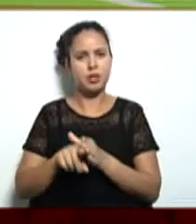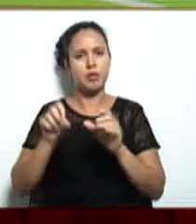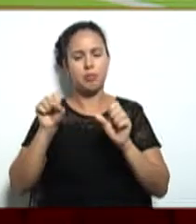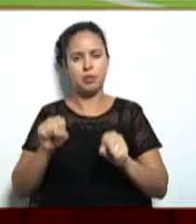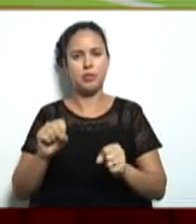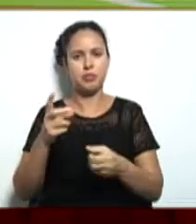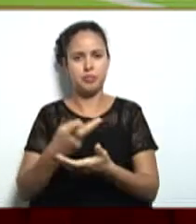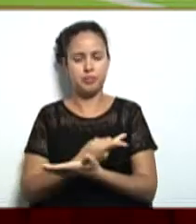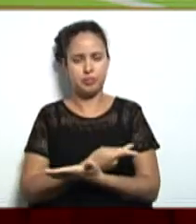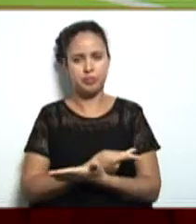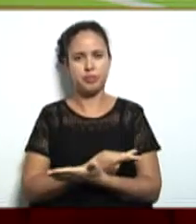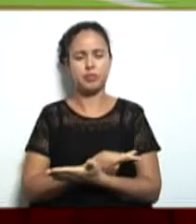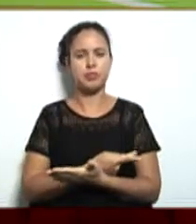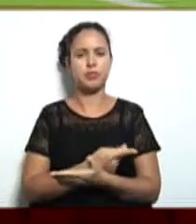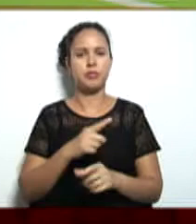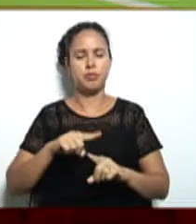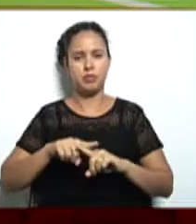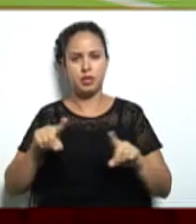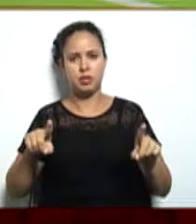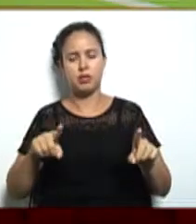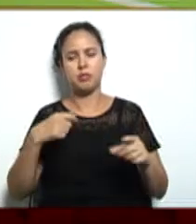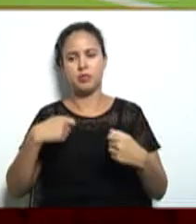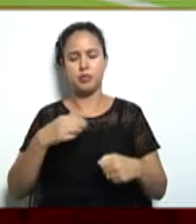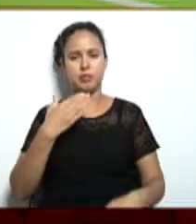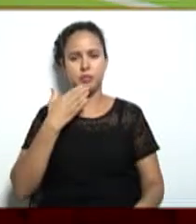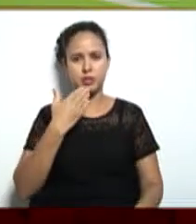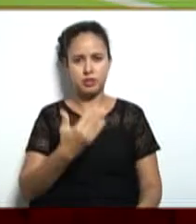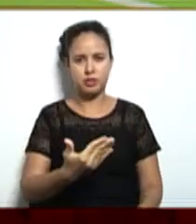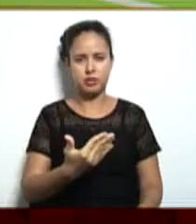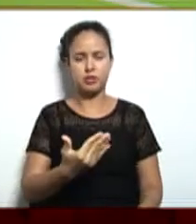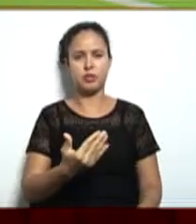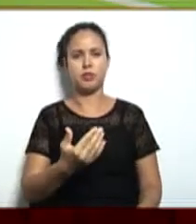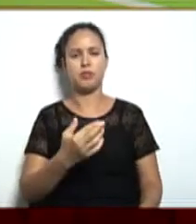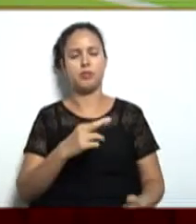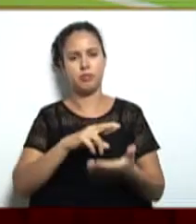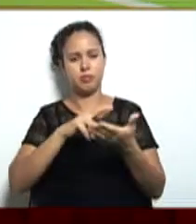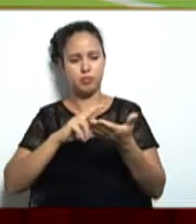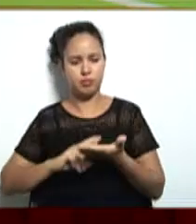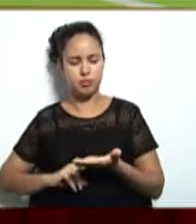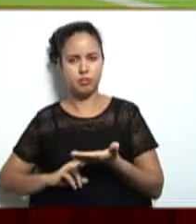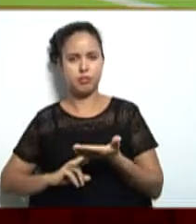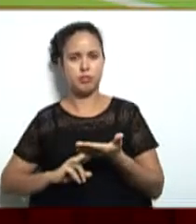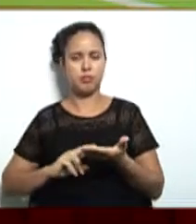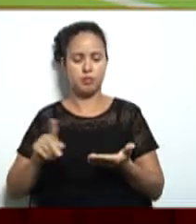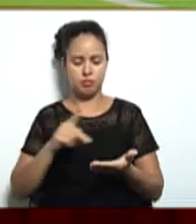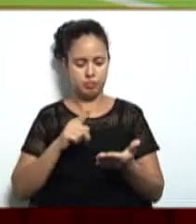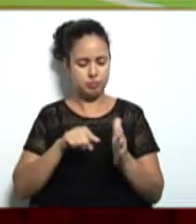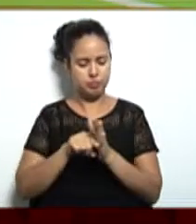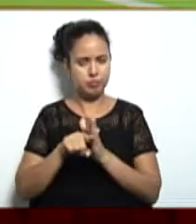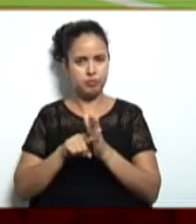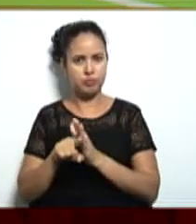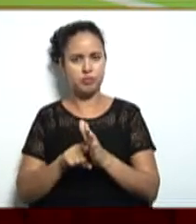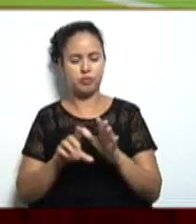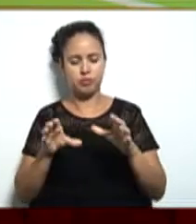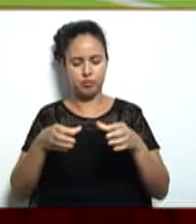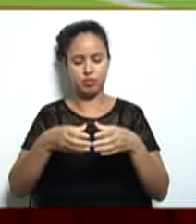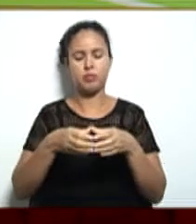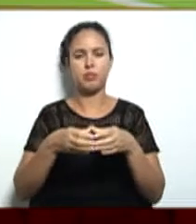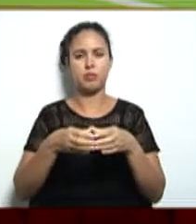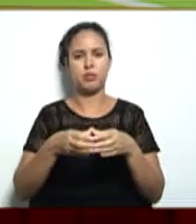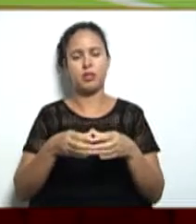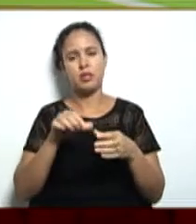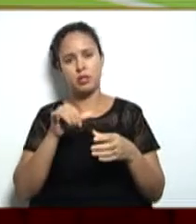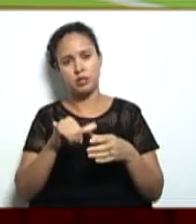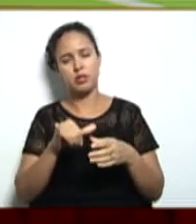acontecer, né, desde que seja feito um pedido, um requerimento, vai ser analisado pelo professor, pela equipe de professores, e se for entendido que